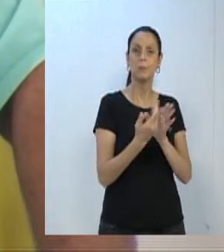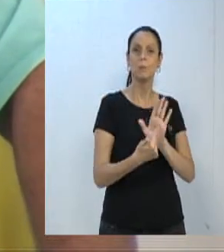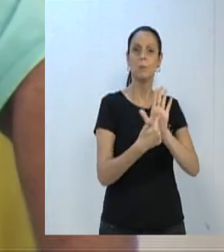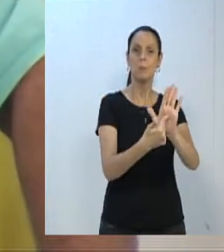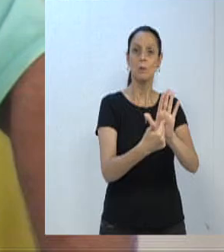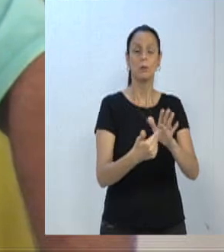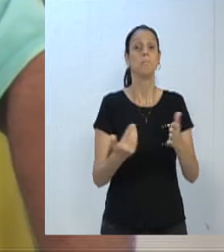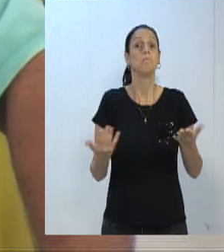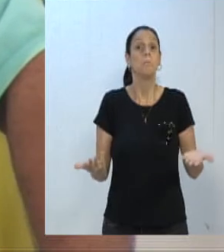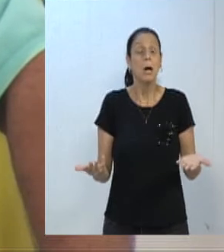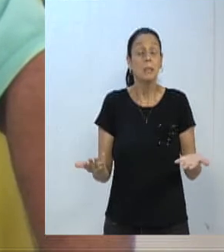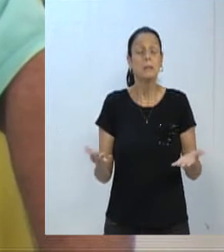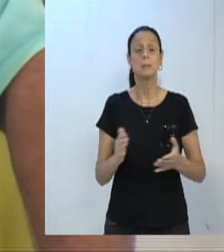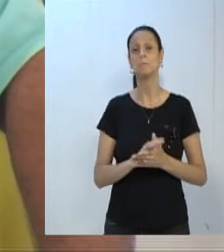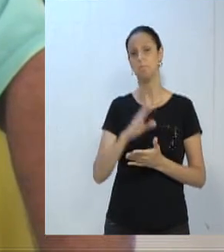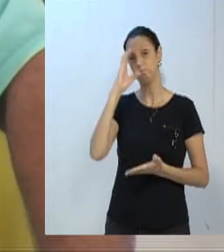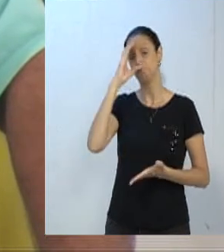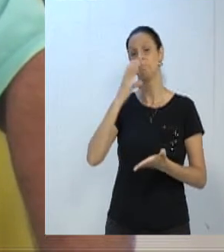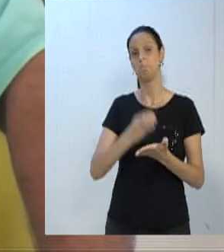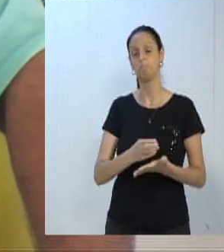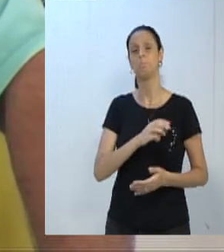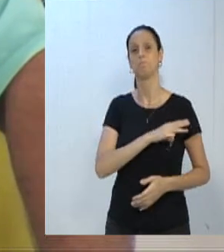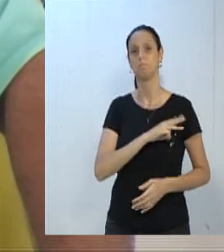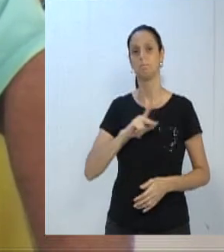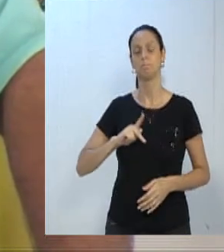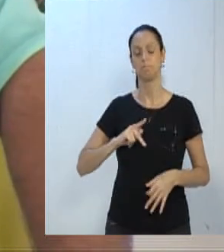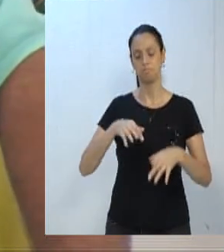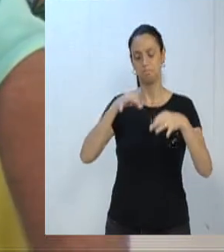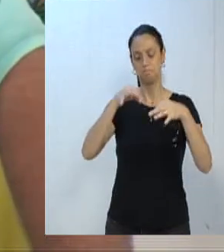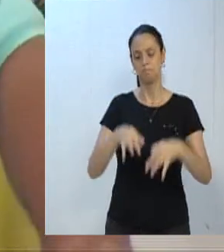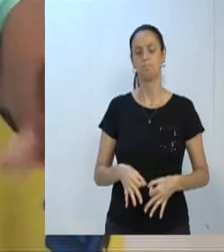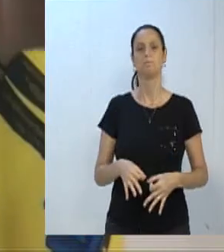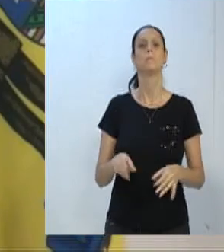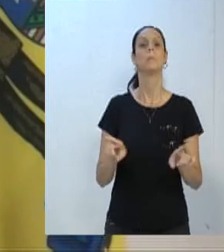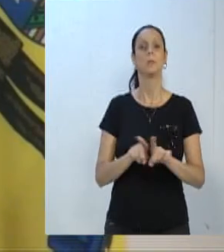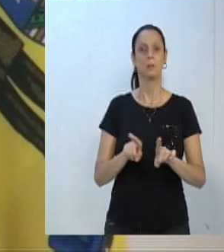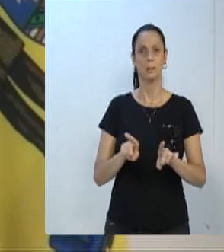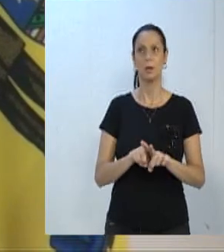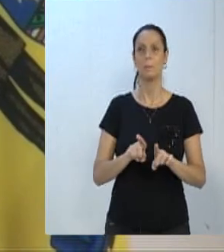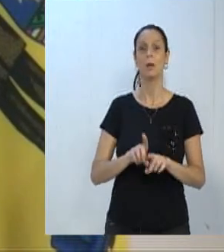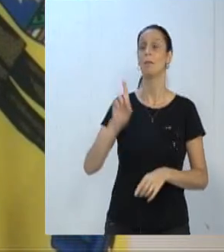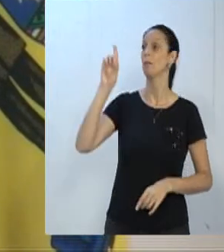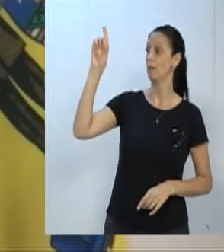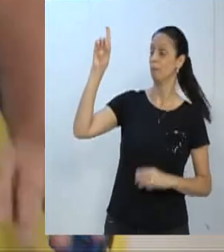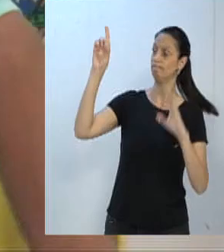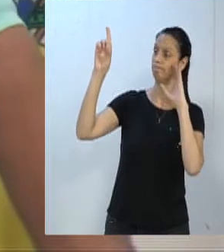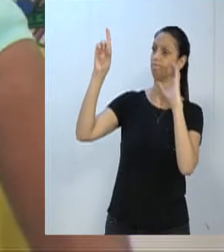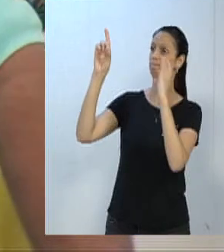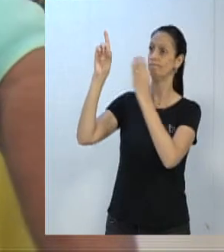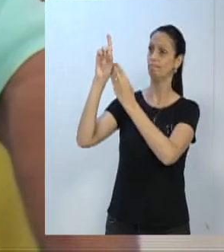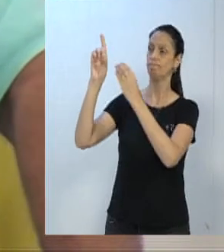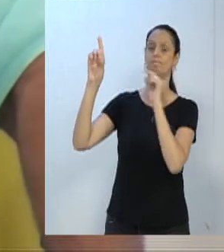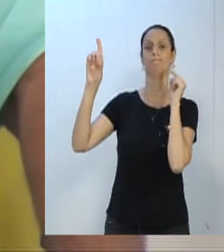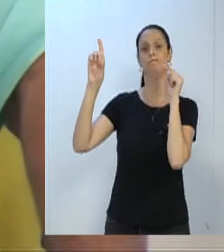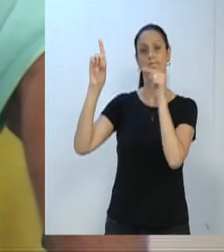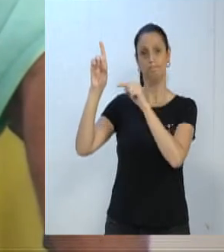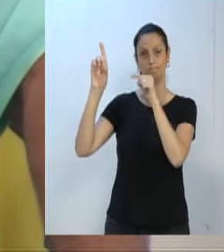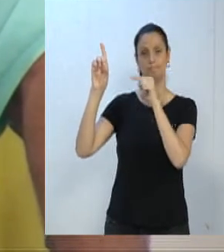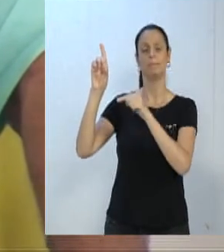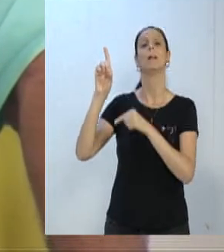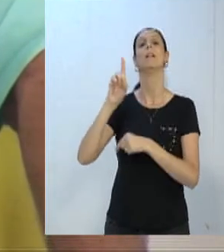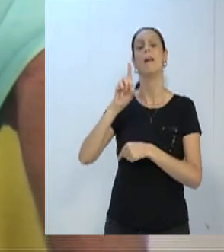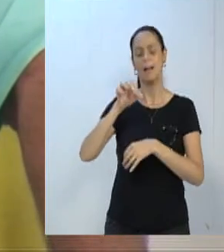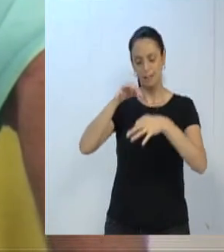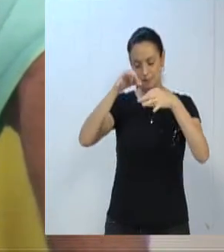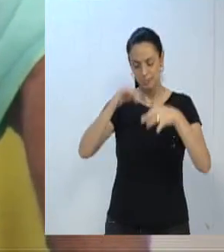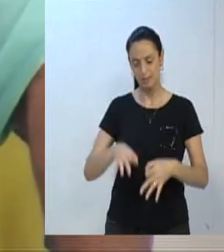minha defesa mas eu confio no Mp e confio também naquele homem lá em cima ele tarda mas